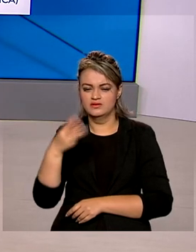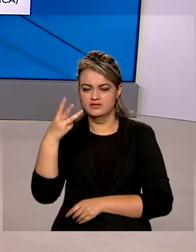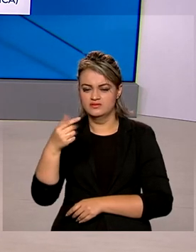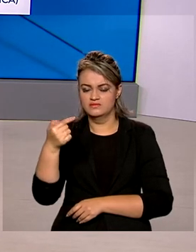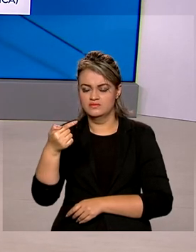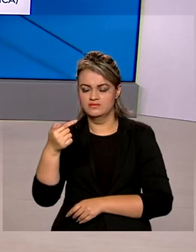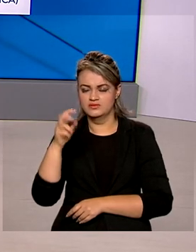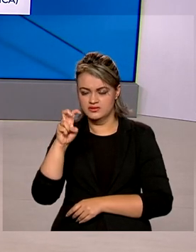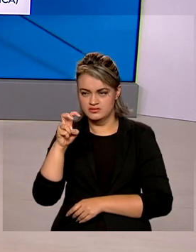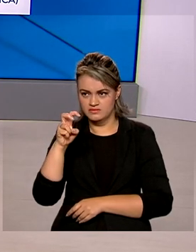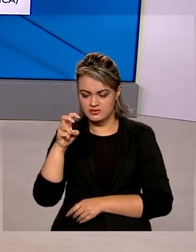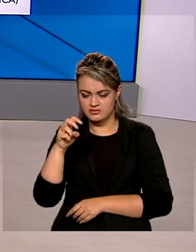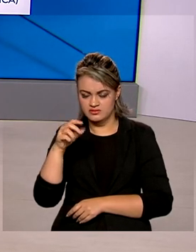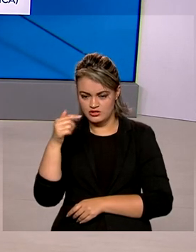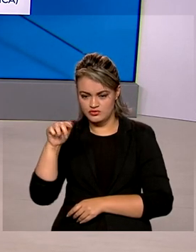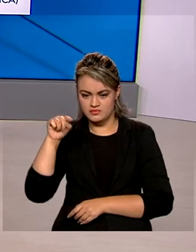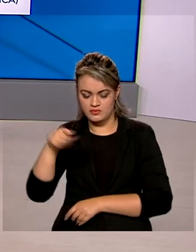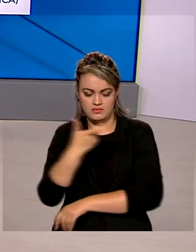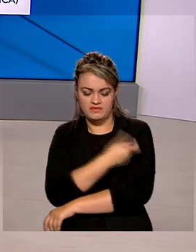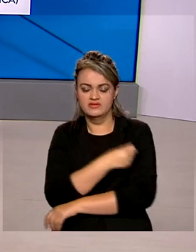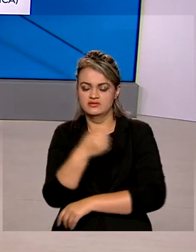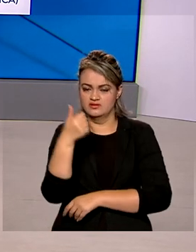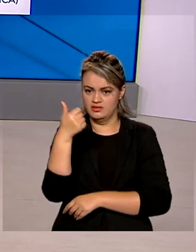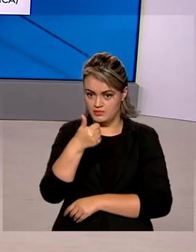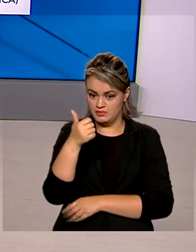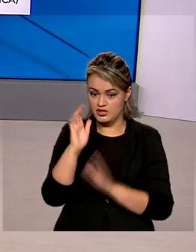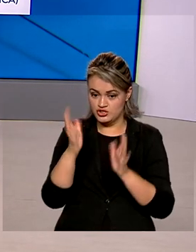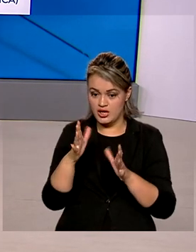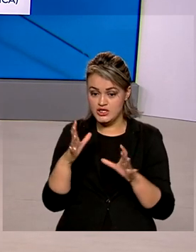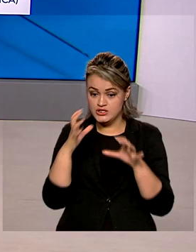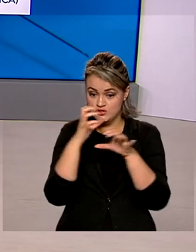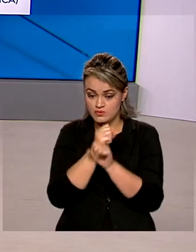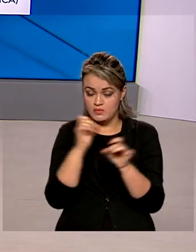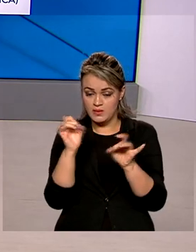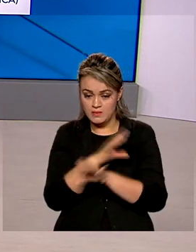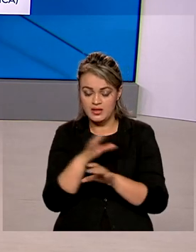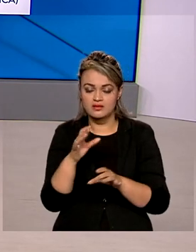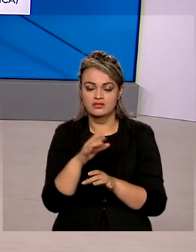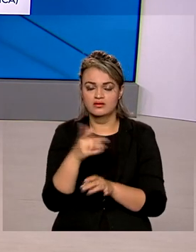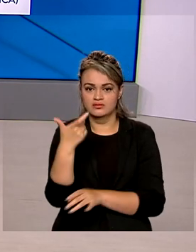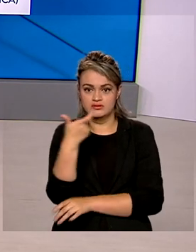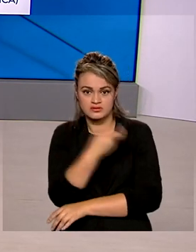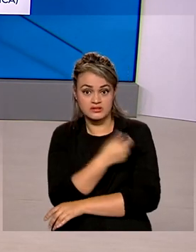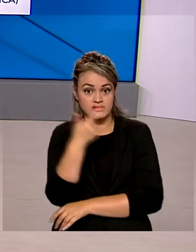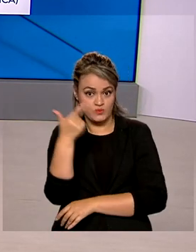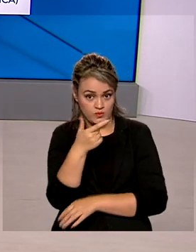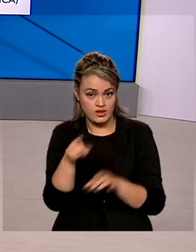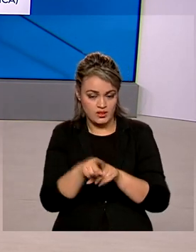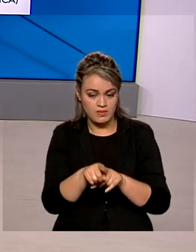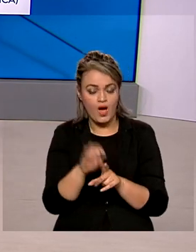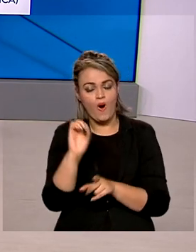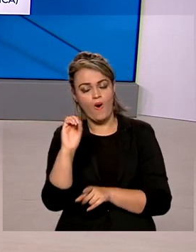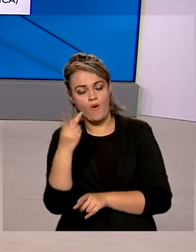85.515.357 pessoas tomaram aí a primeira dose da vacina e o número de brasileiros que tomaram a segunda dose